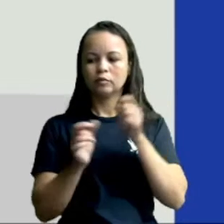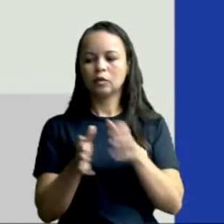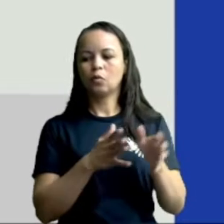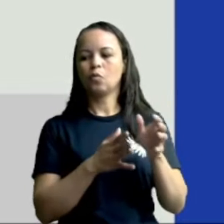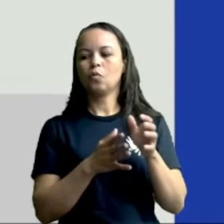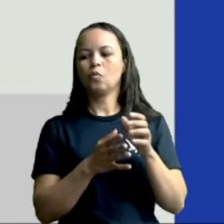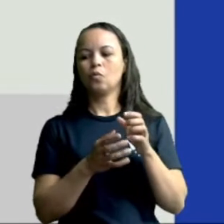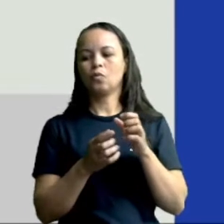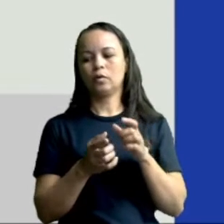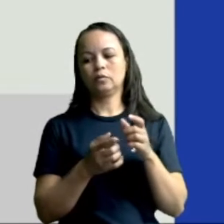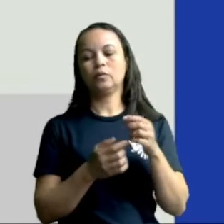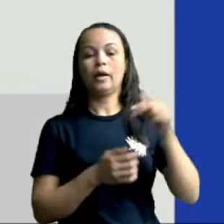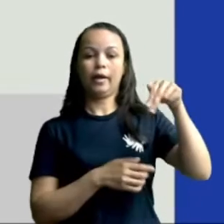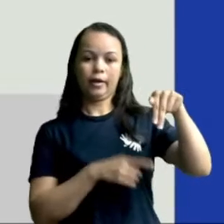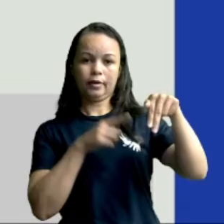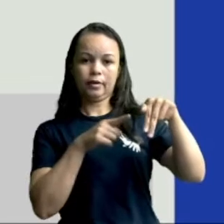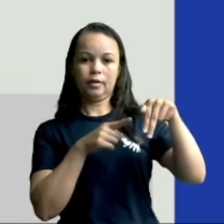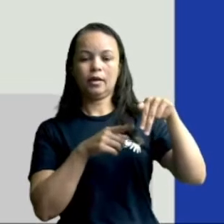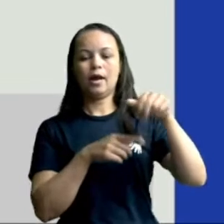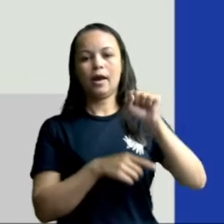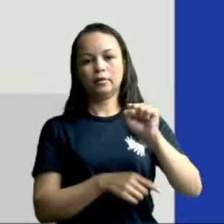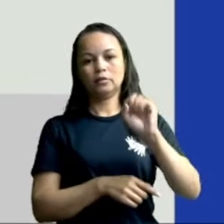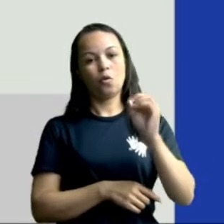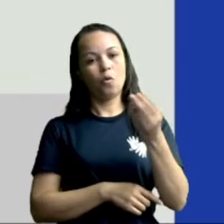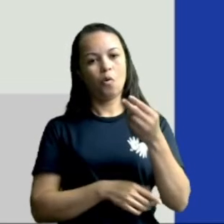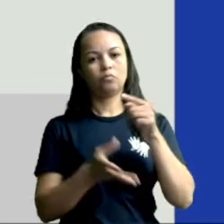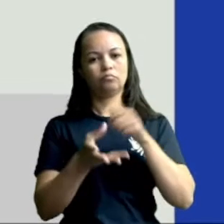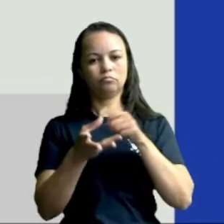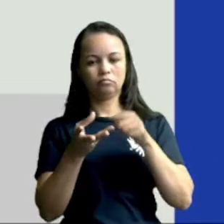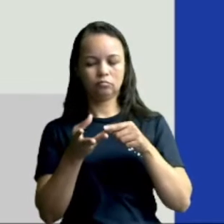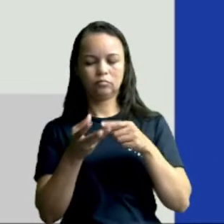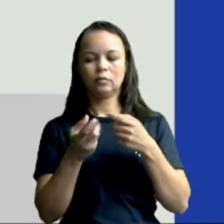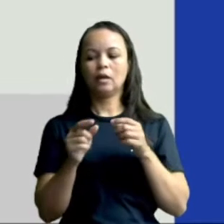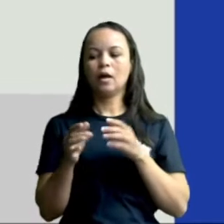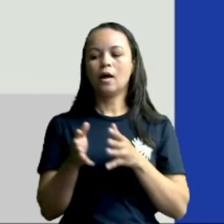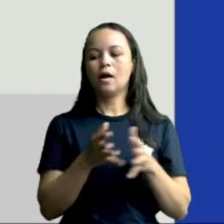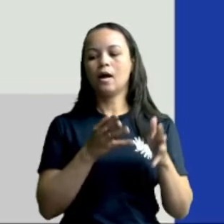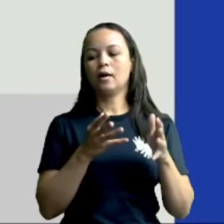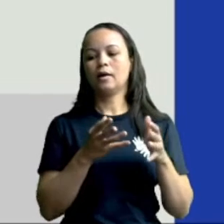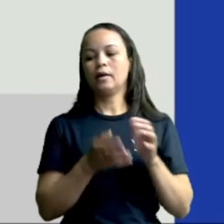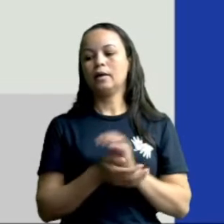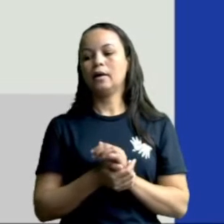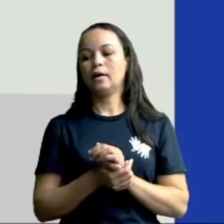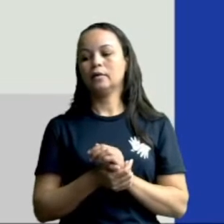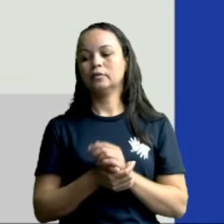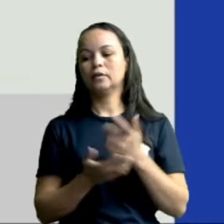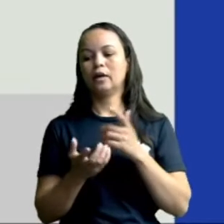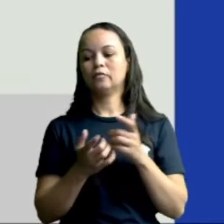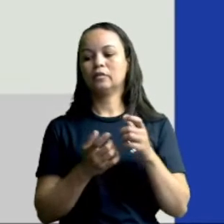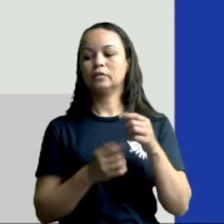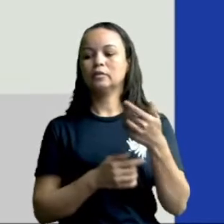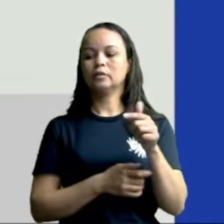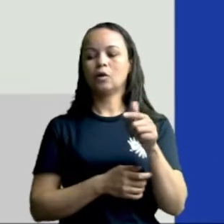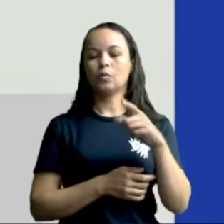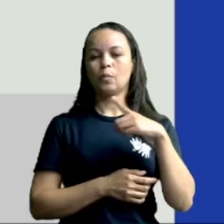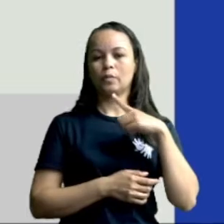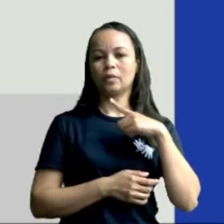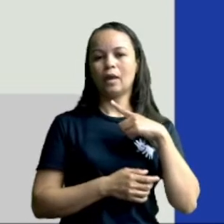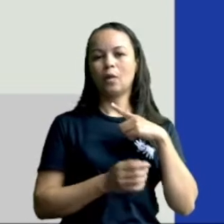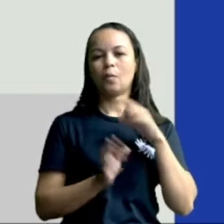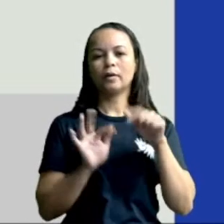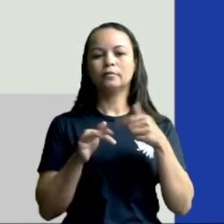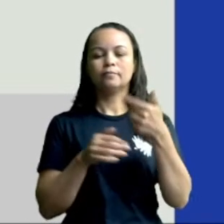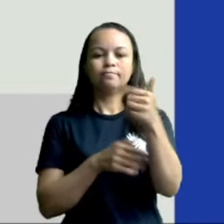com N, S ou vogal. E as palavras graves ou llanas, elas só recebem acento